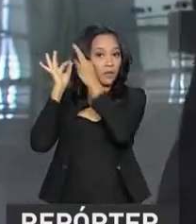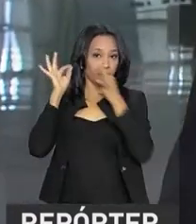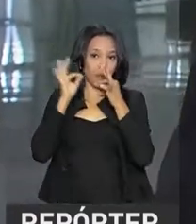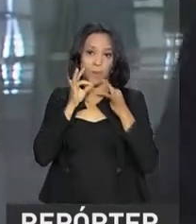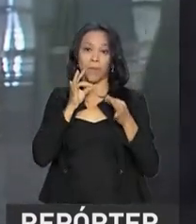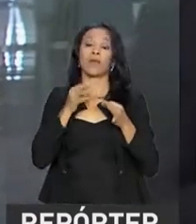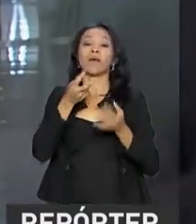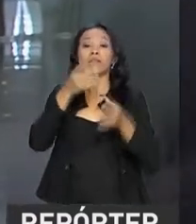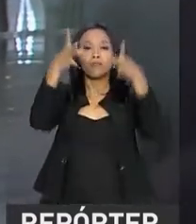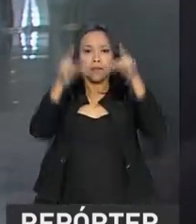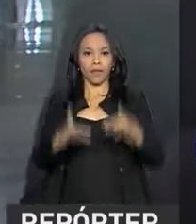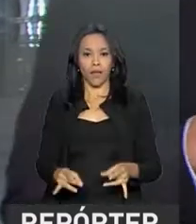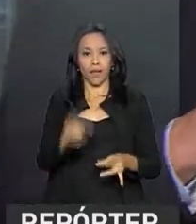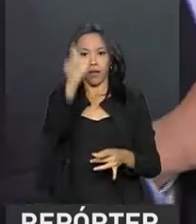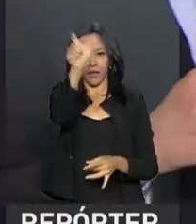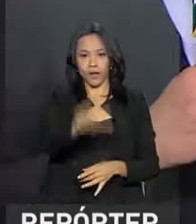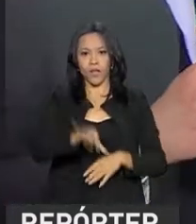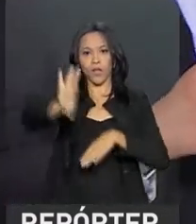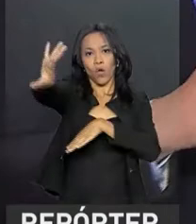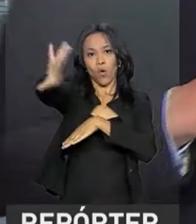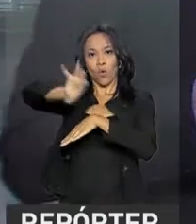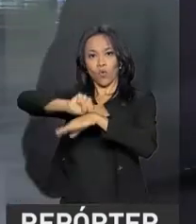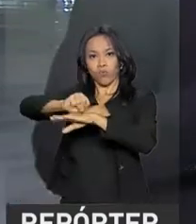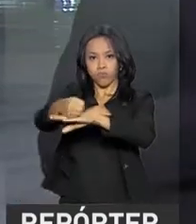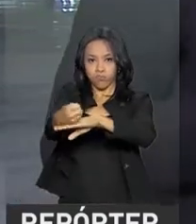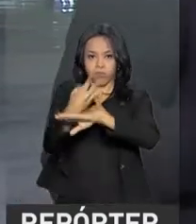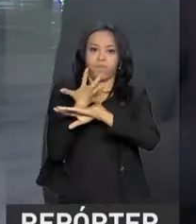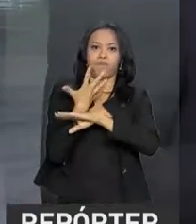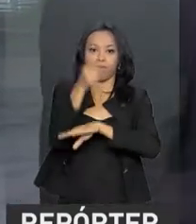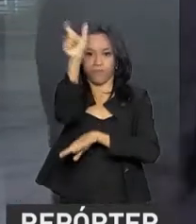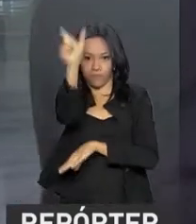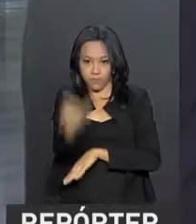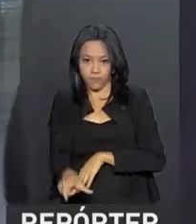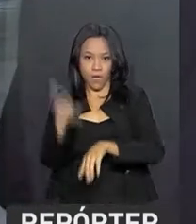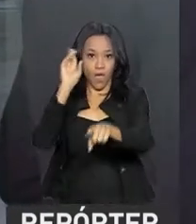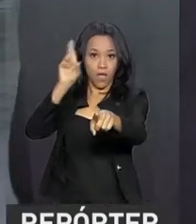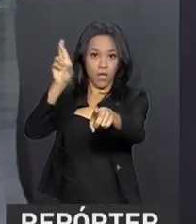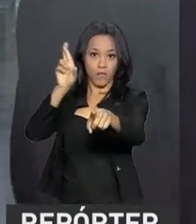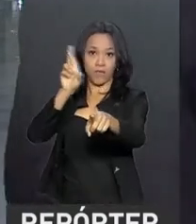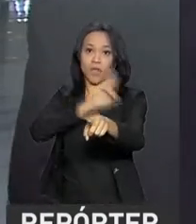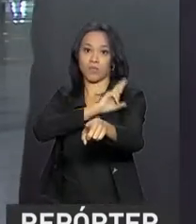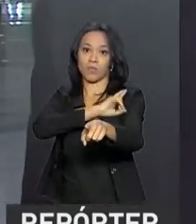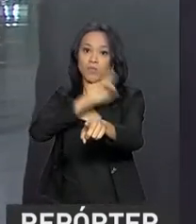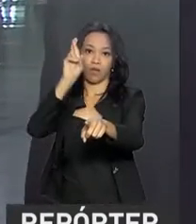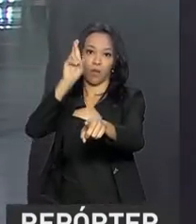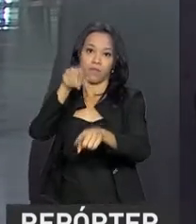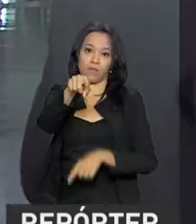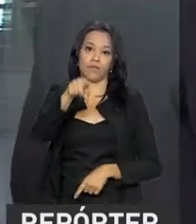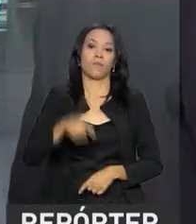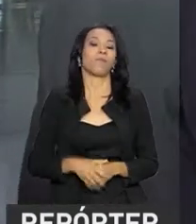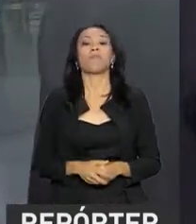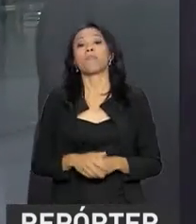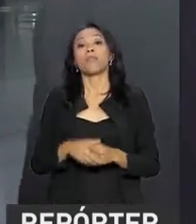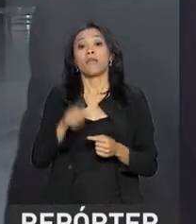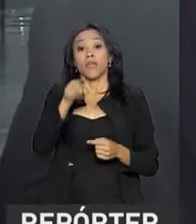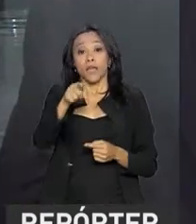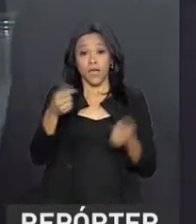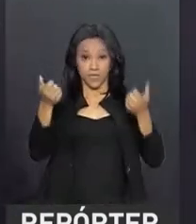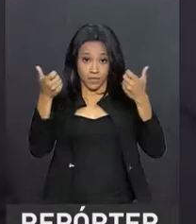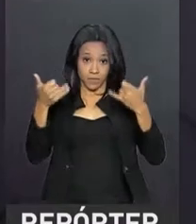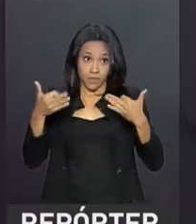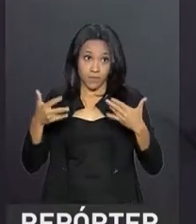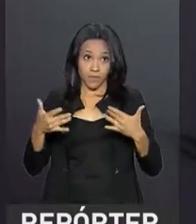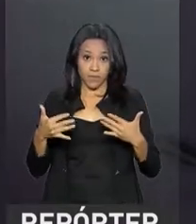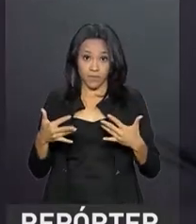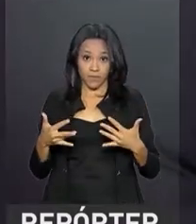conversa agora com a ouvidoria nacional dos direitos humanos érika queiroz ouvidora porque essa integração e o que muda a partir de agora